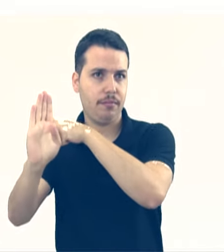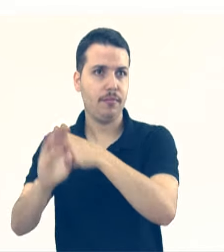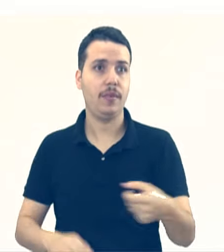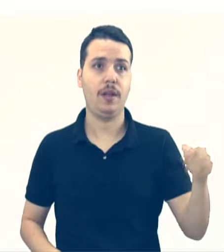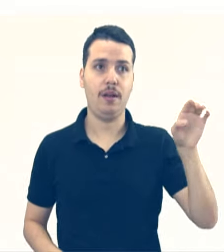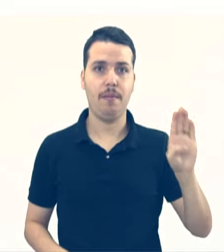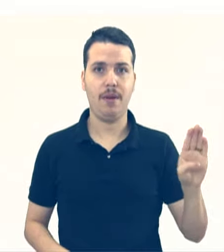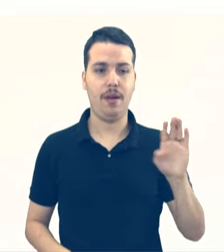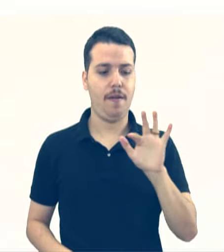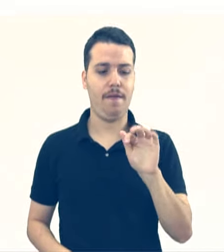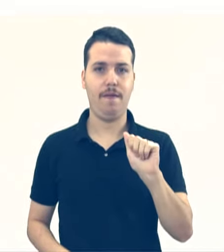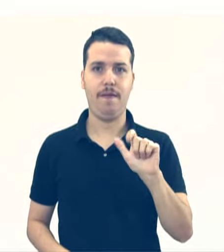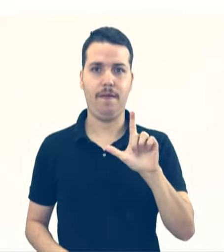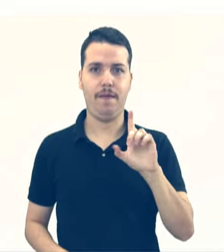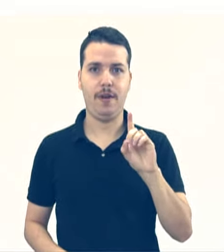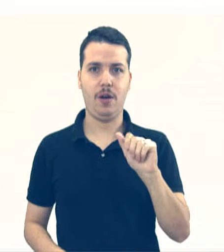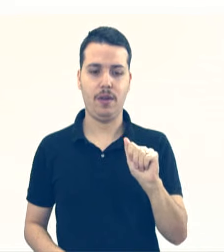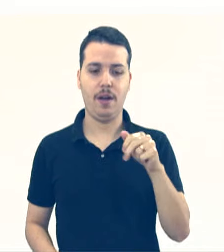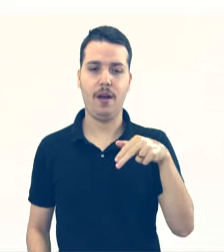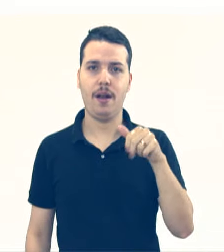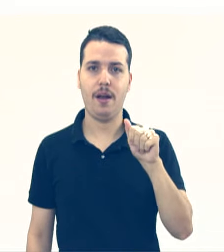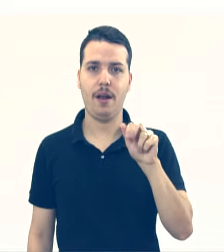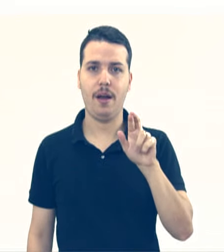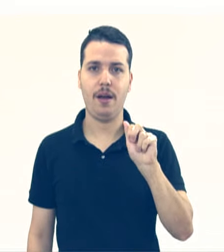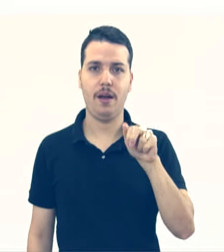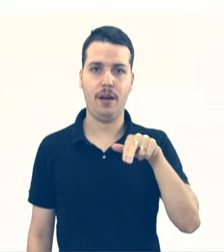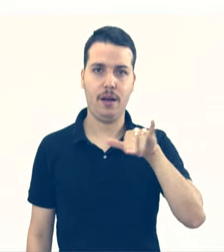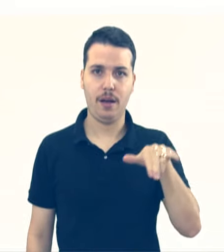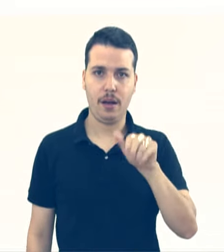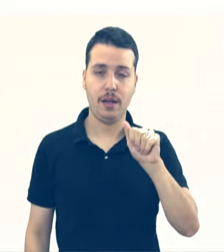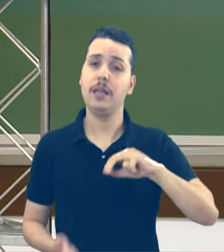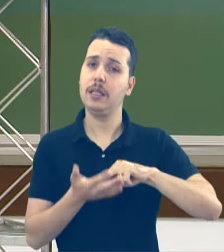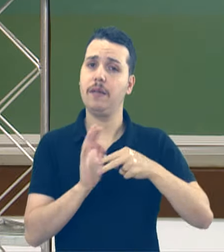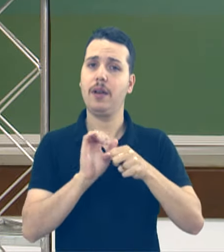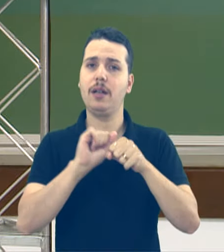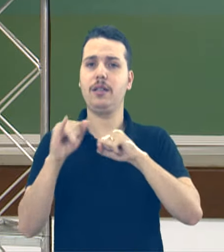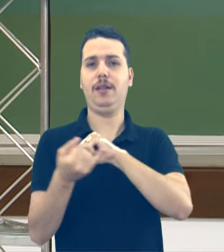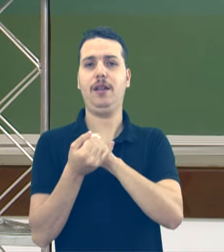segunda, falda naranja, ou seja, naranja é um adjetivo, está